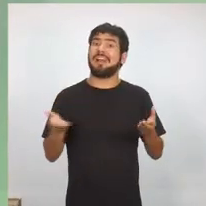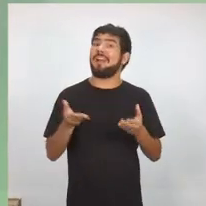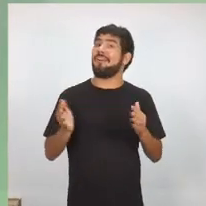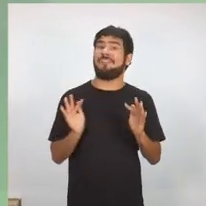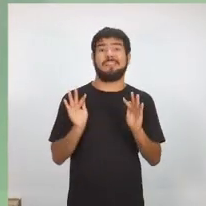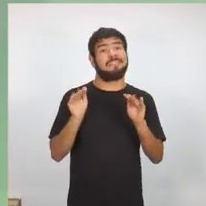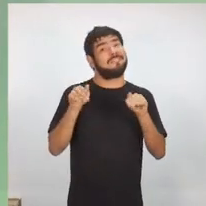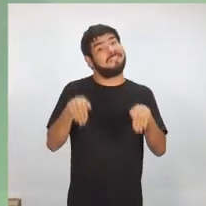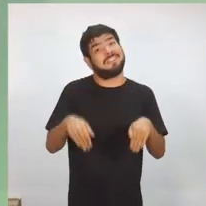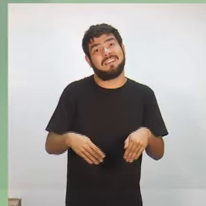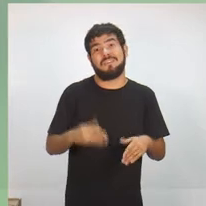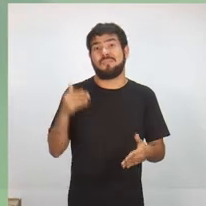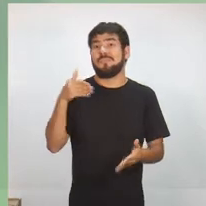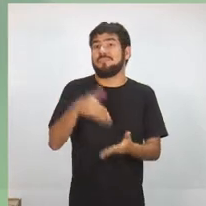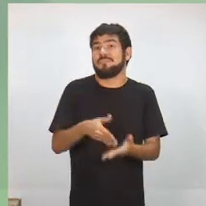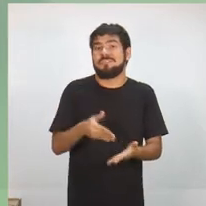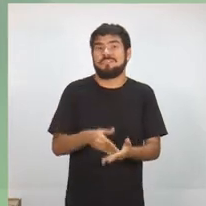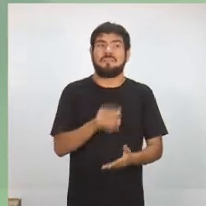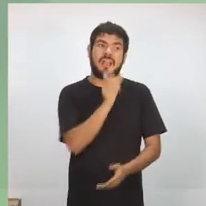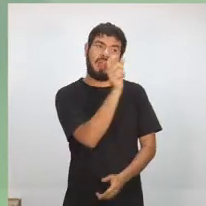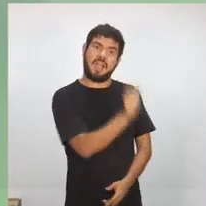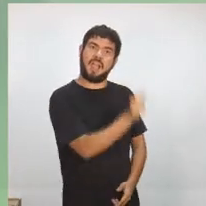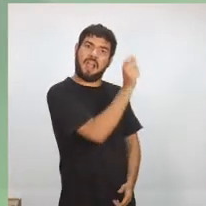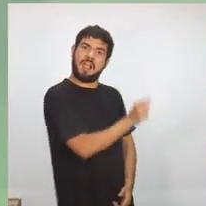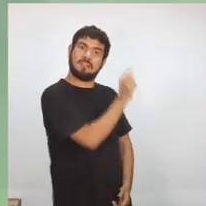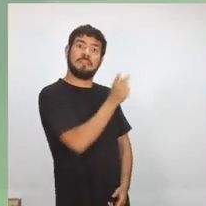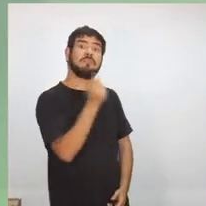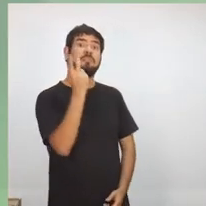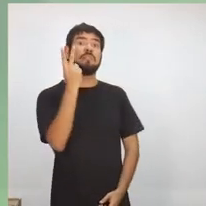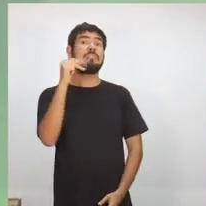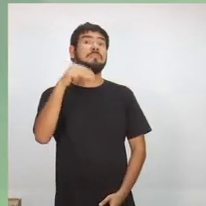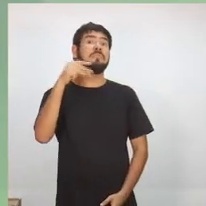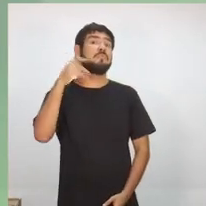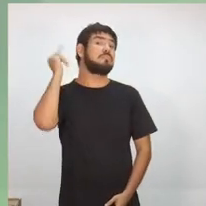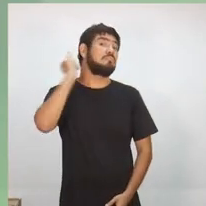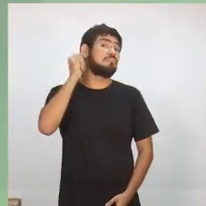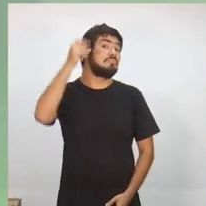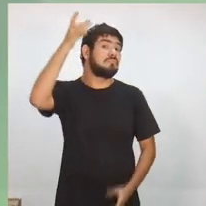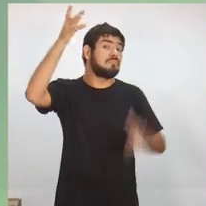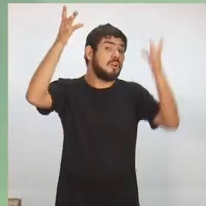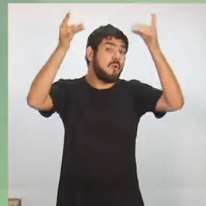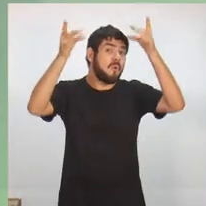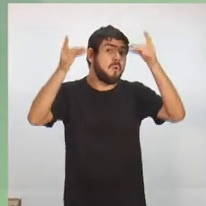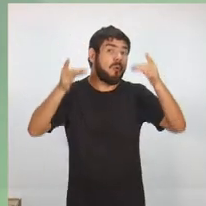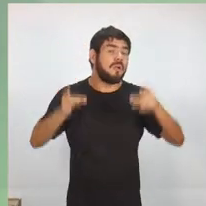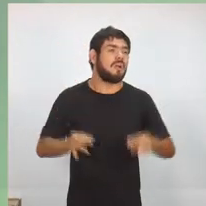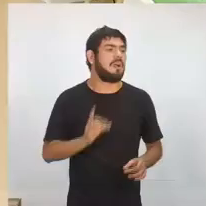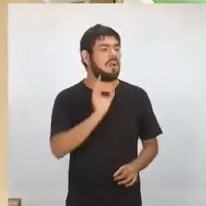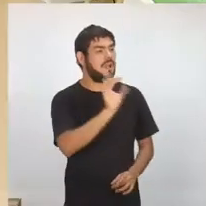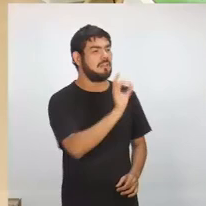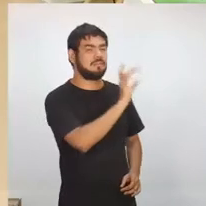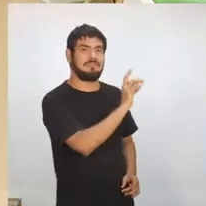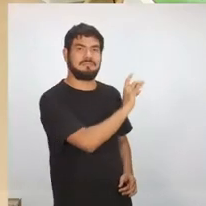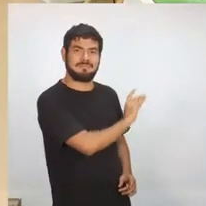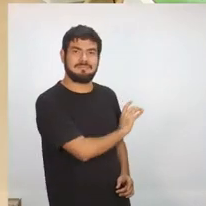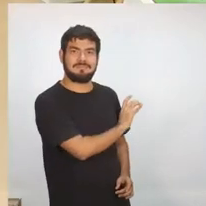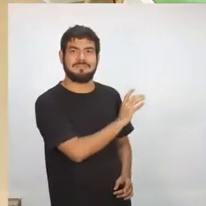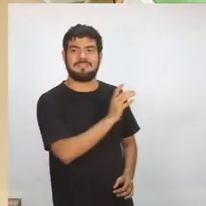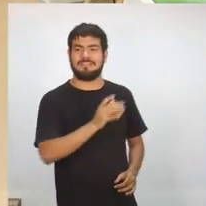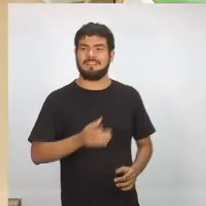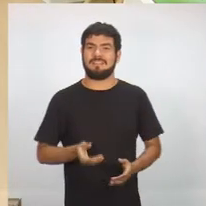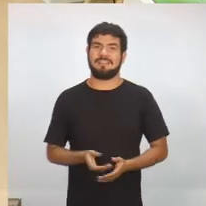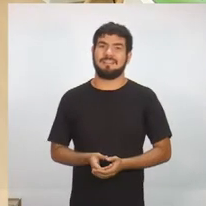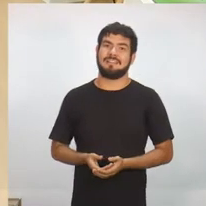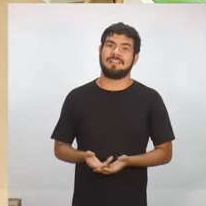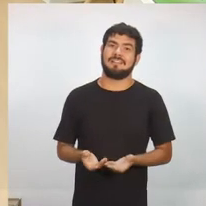último bloco, momento em que cada candidato vai ter 2 minutos para poder fazer as considerações finais. Todos os candidatos voltaram depois do intervalo